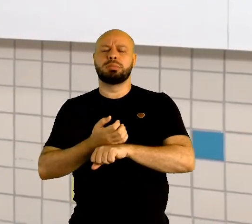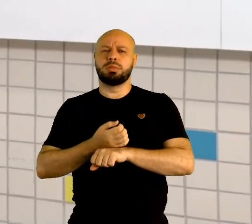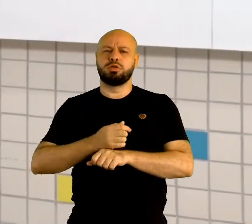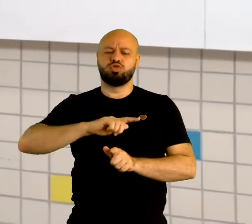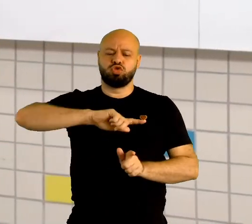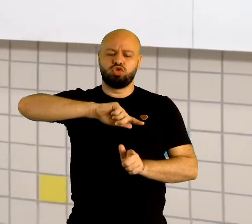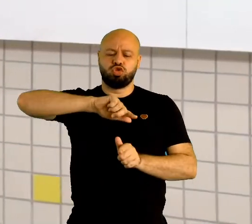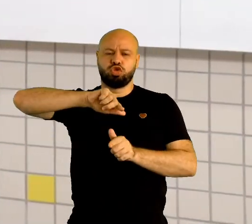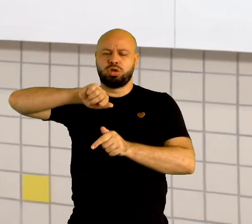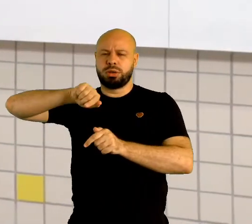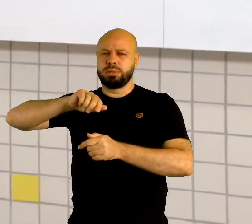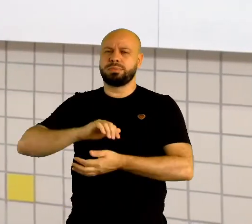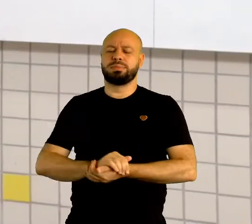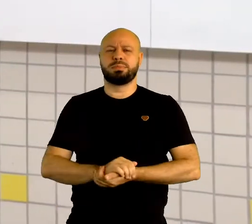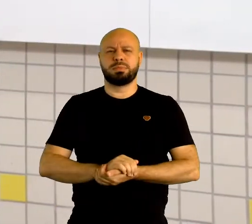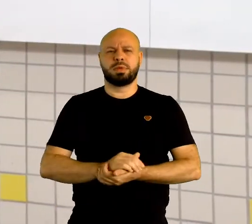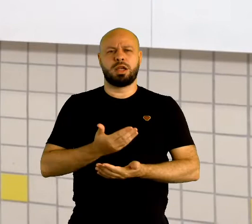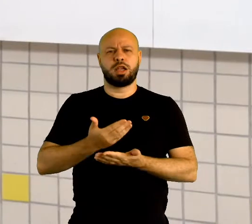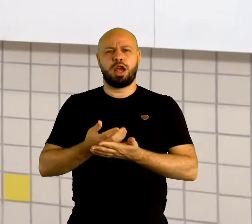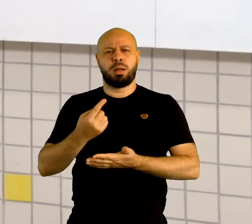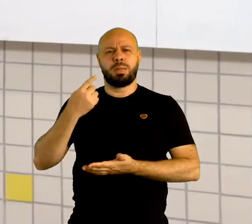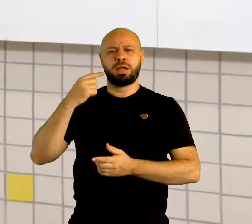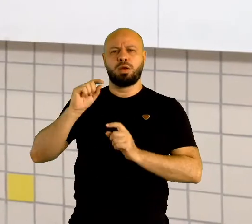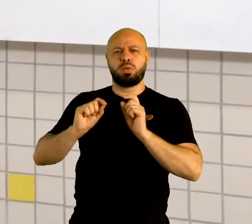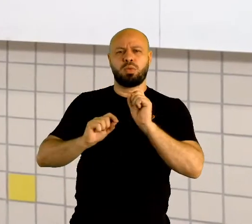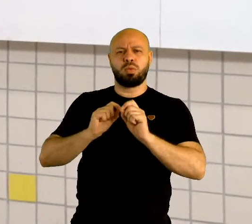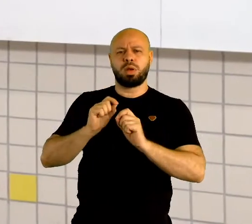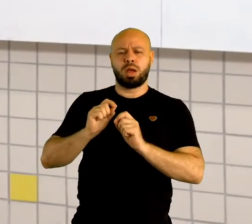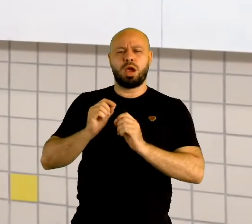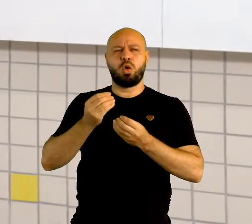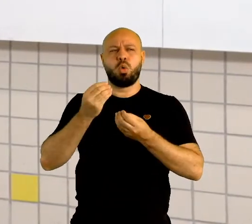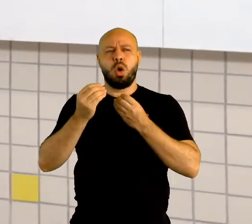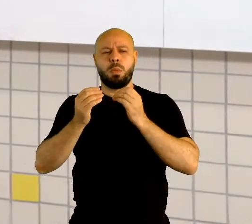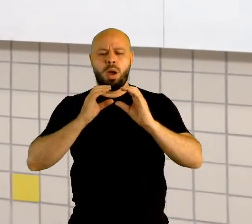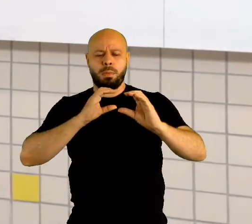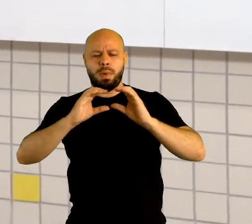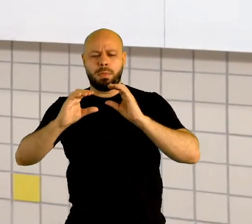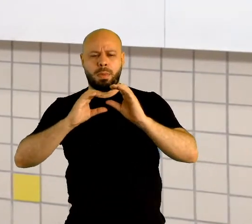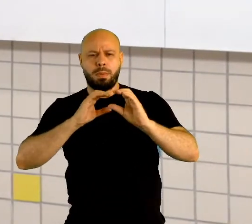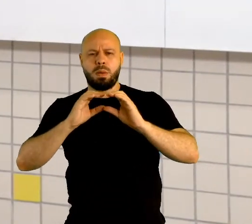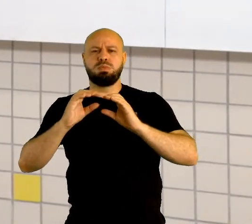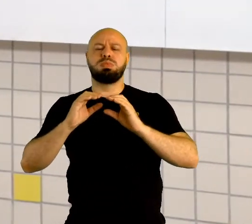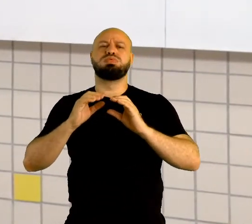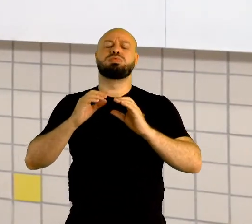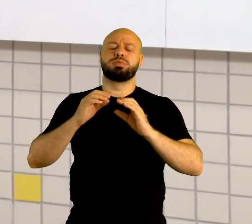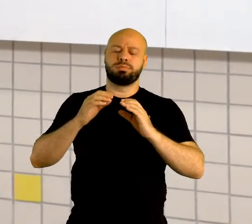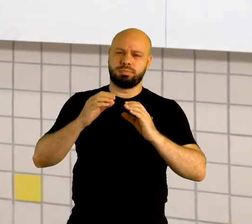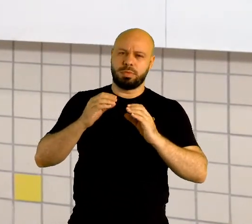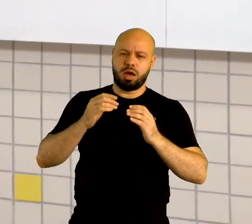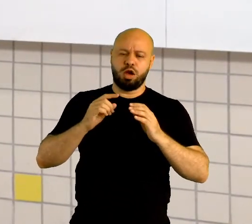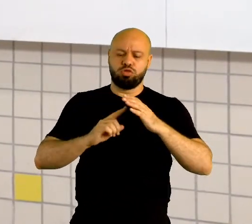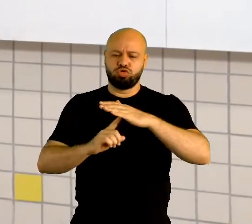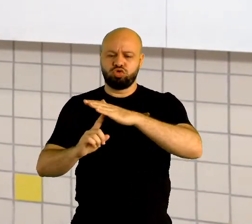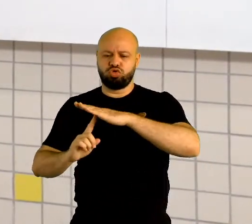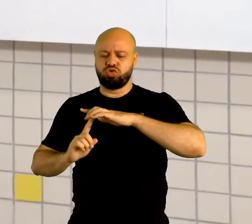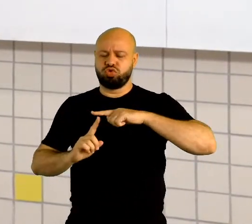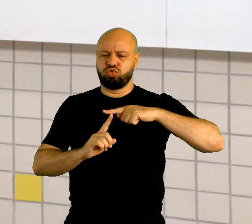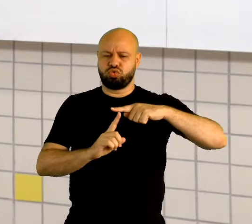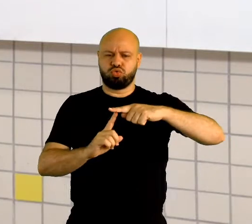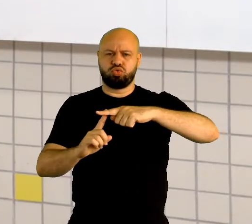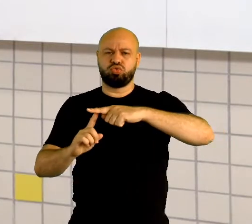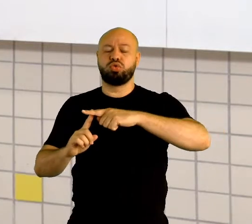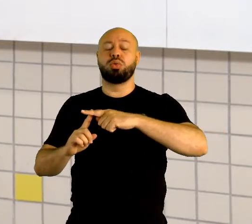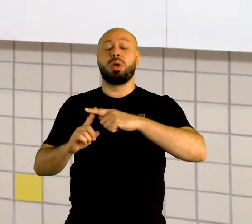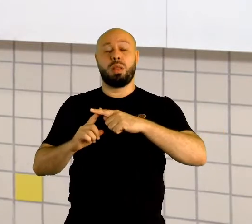nós falamos sobre os meios de comunicação, os meios de transporte, a evolução que eles sofreram ao longo